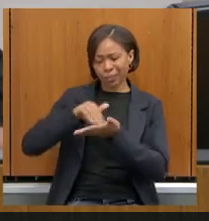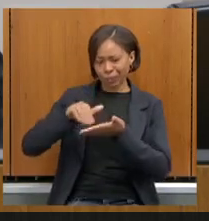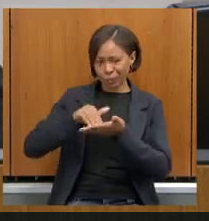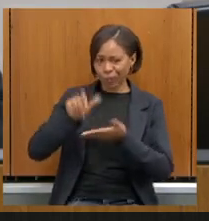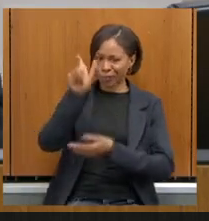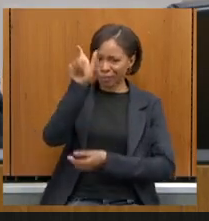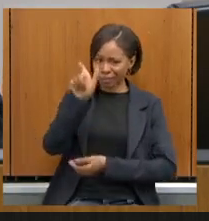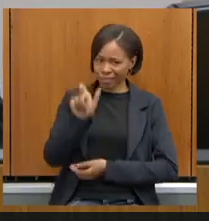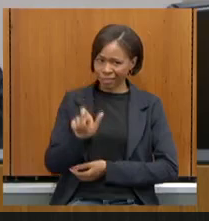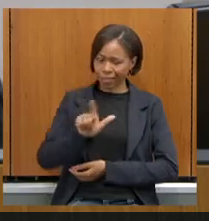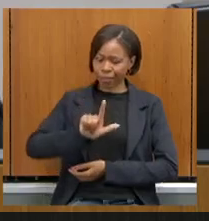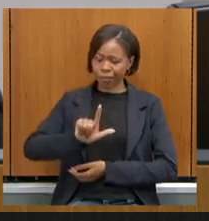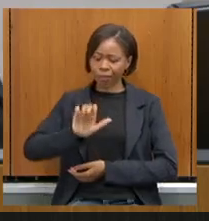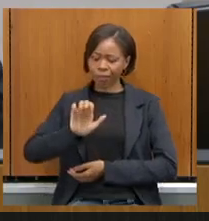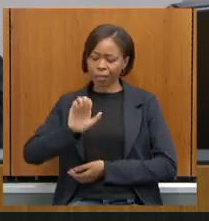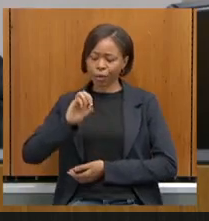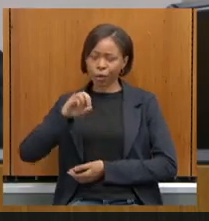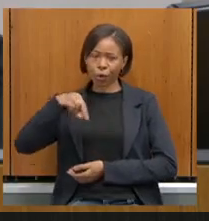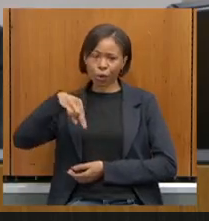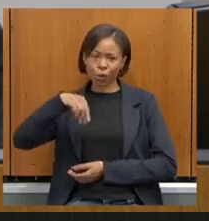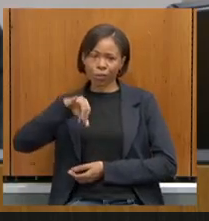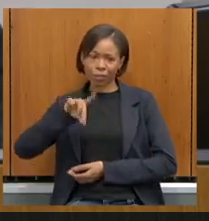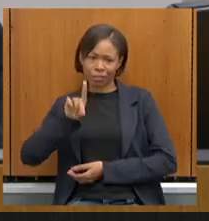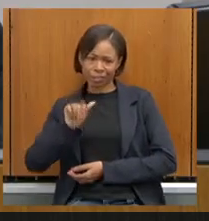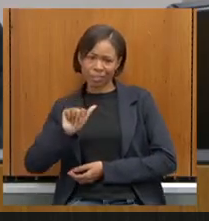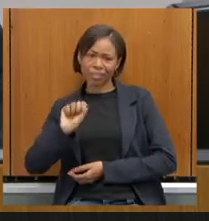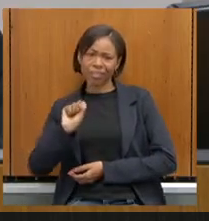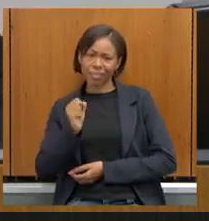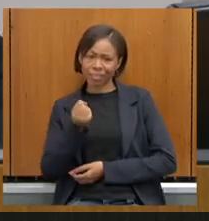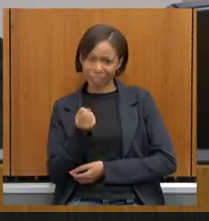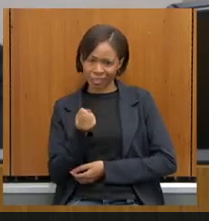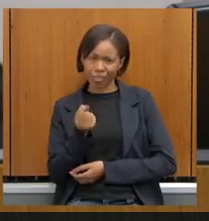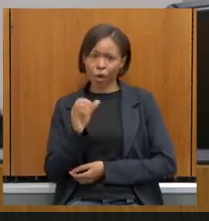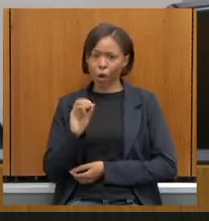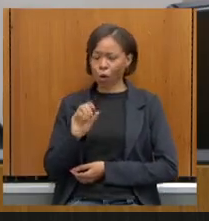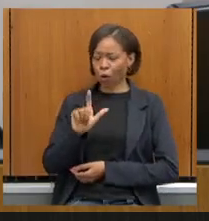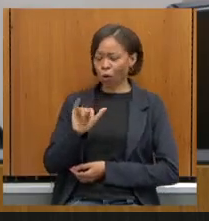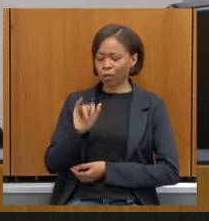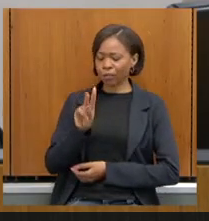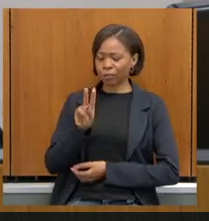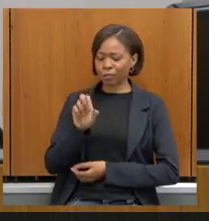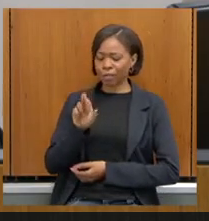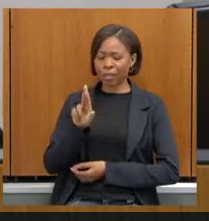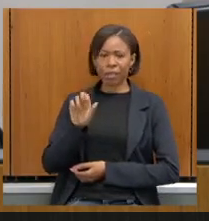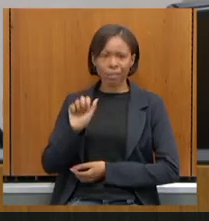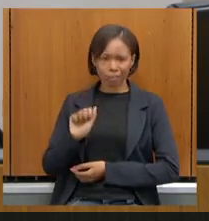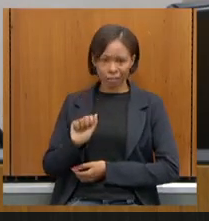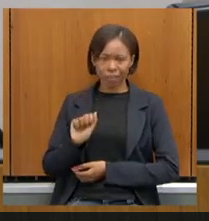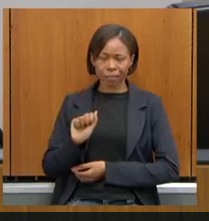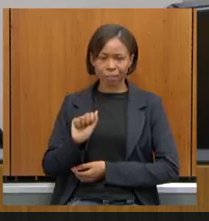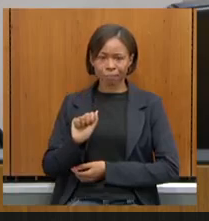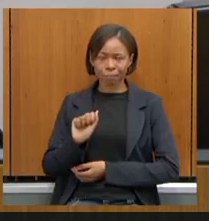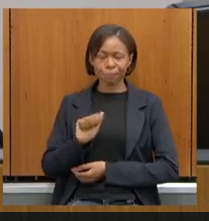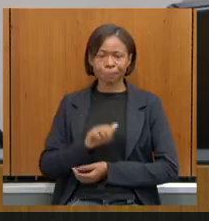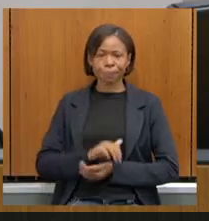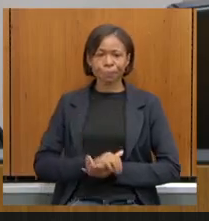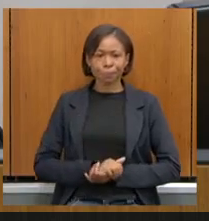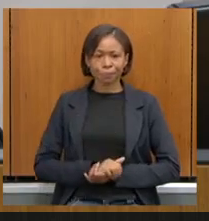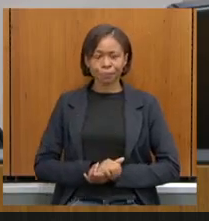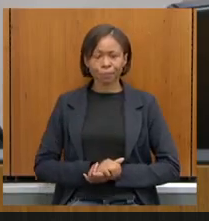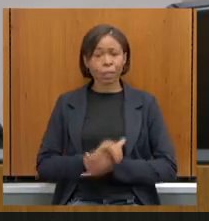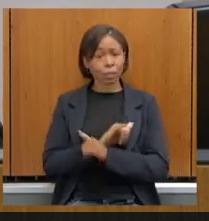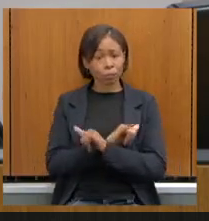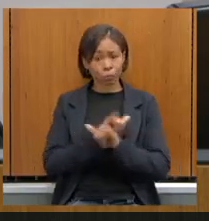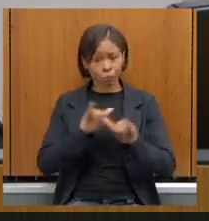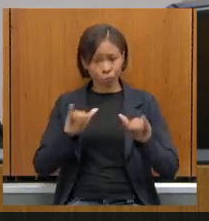Leônidas Oliveira. A presidência, também tendo em vista a organização dos trabalhos, comunica aos parlamentares e aos